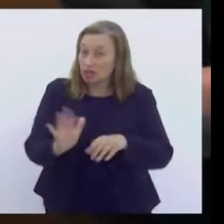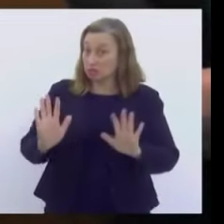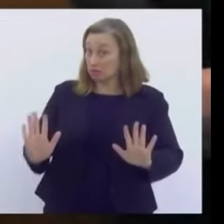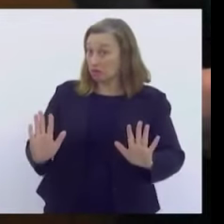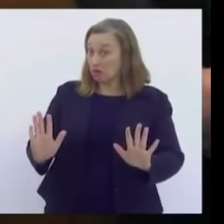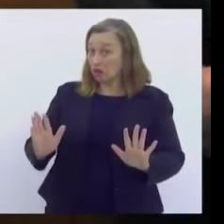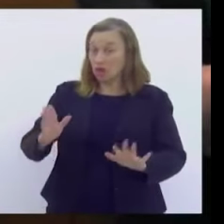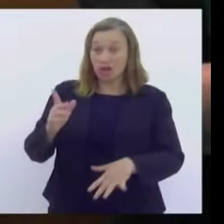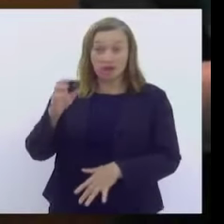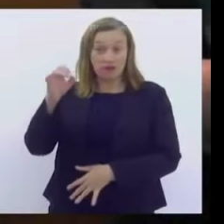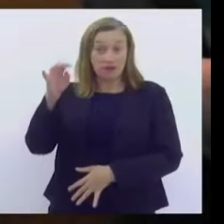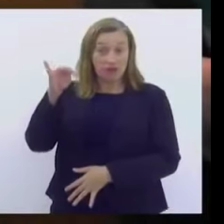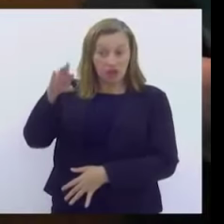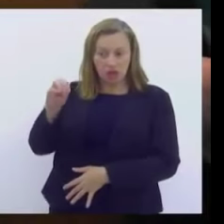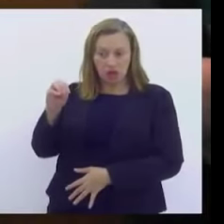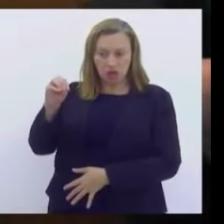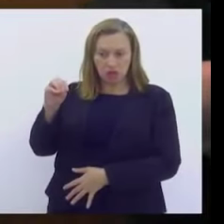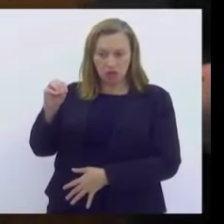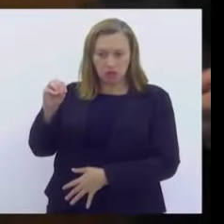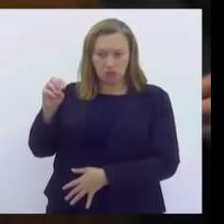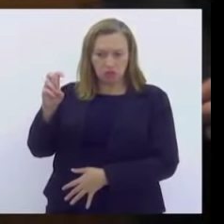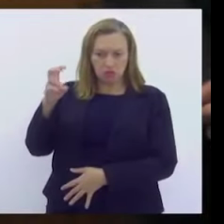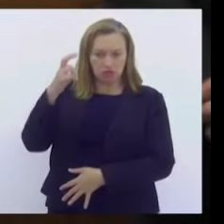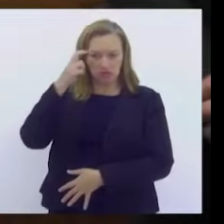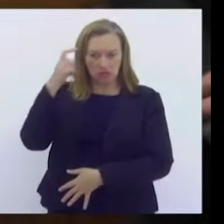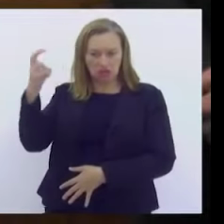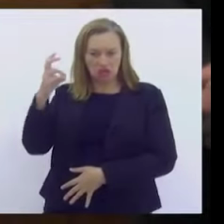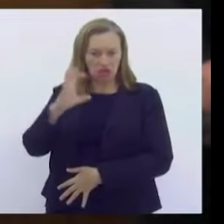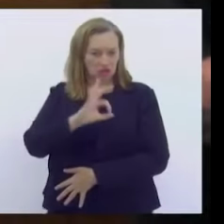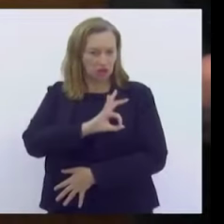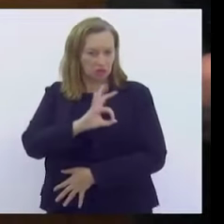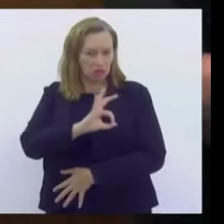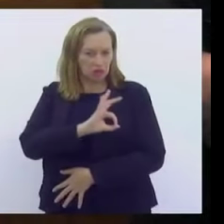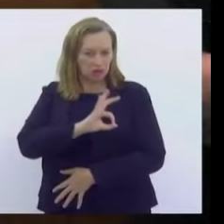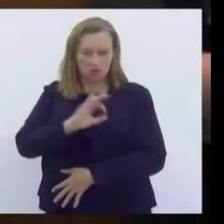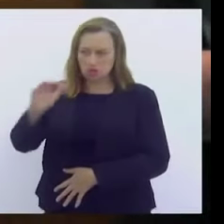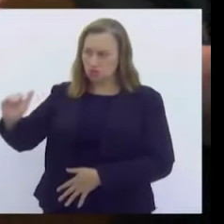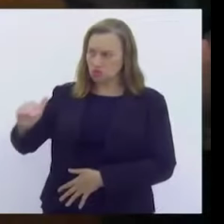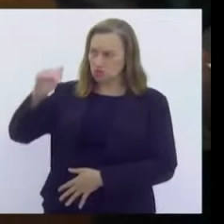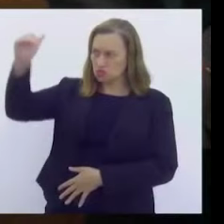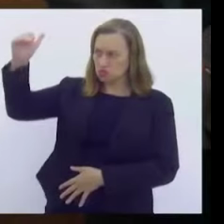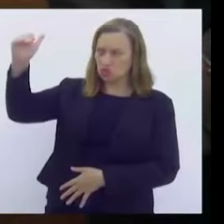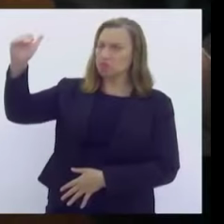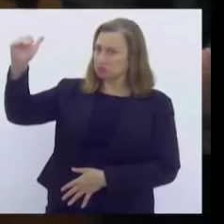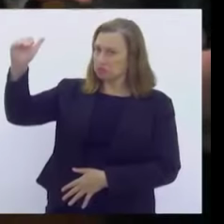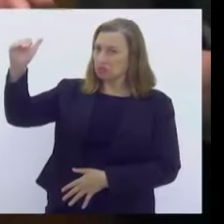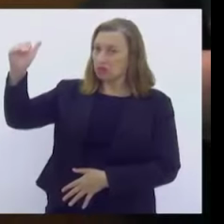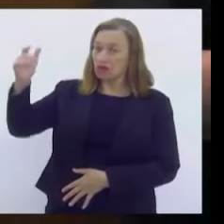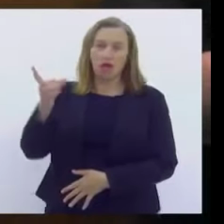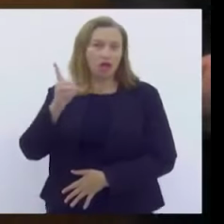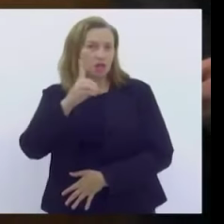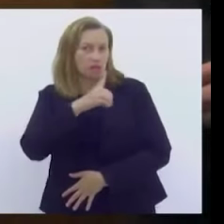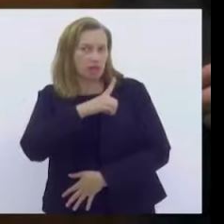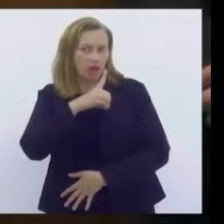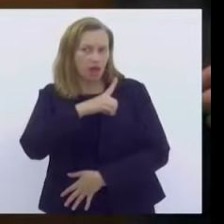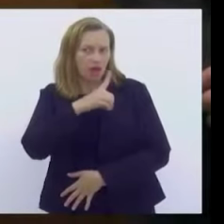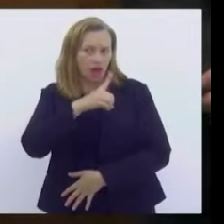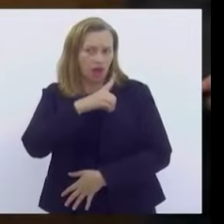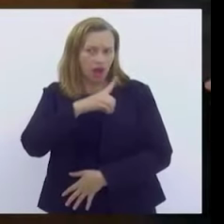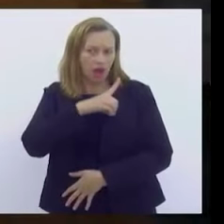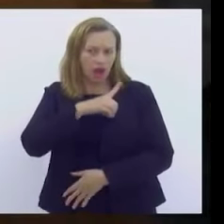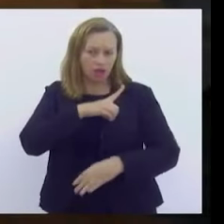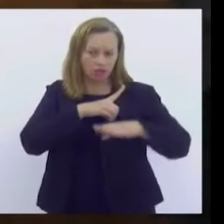polícia exe um comissário de polícia existe uma hierarquia ora delegado ser mandado